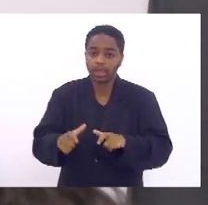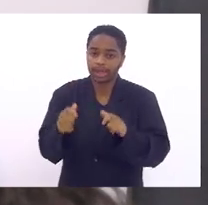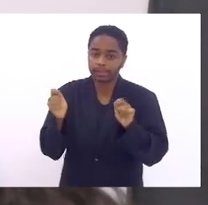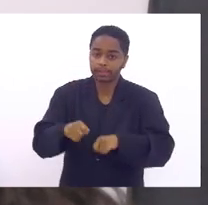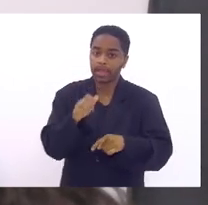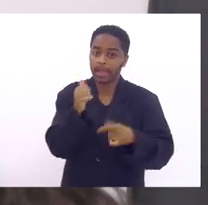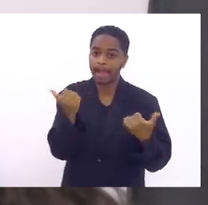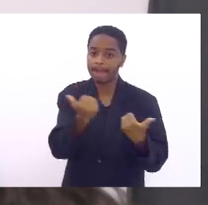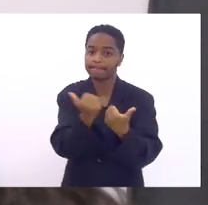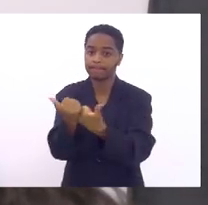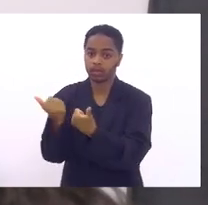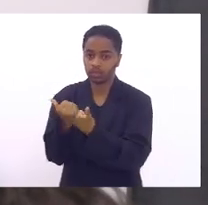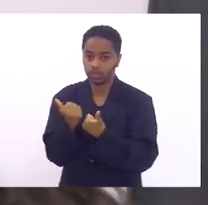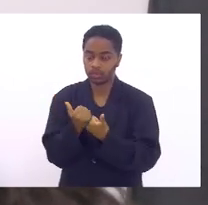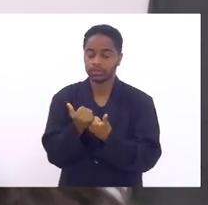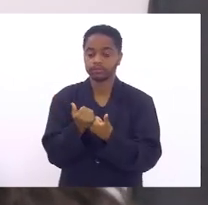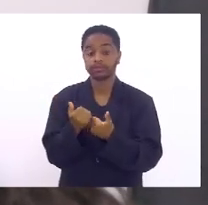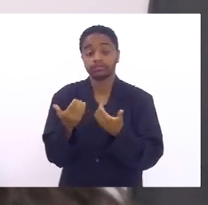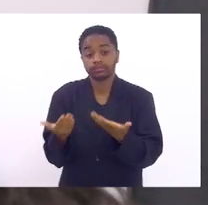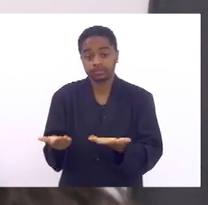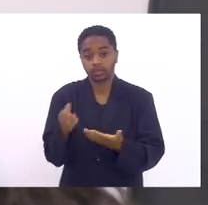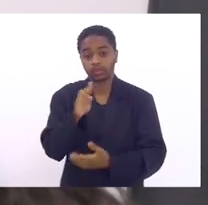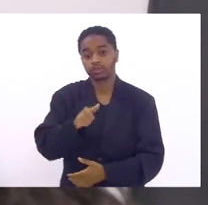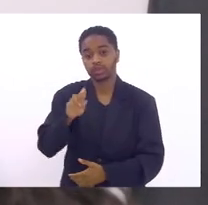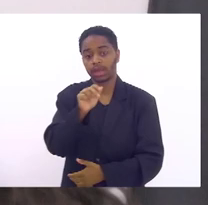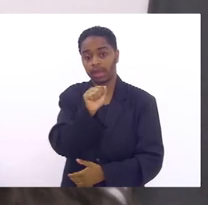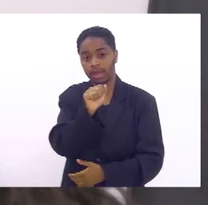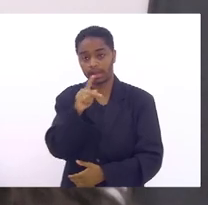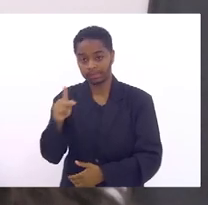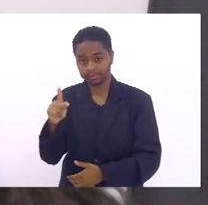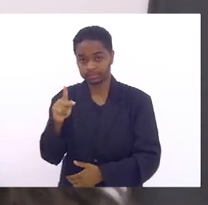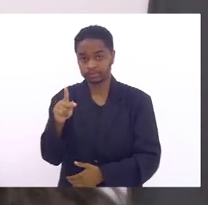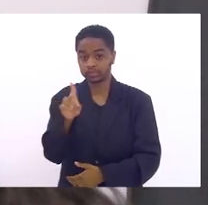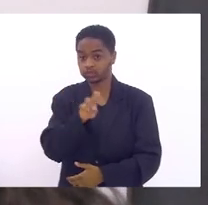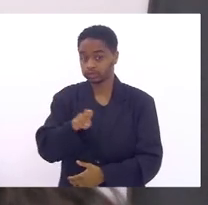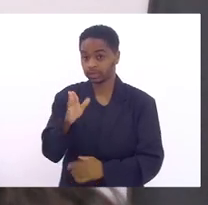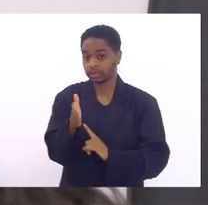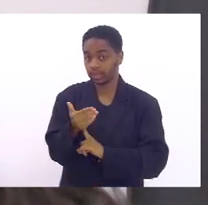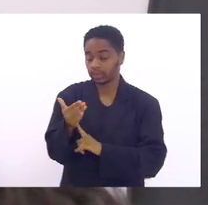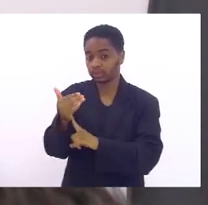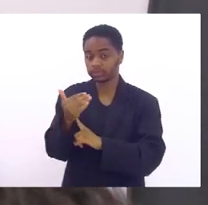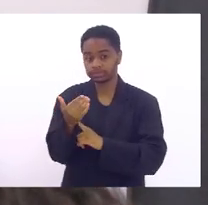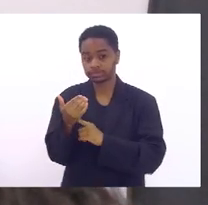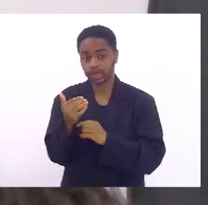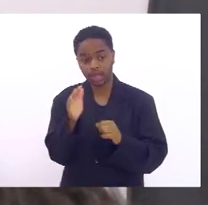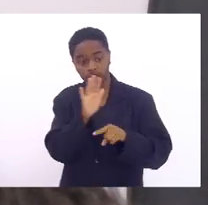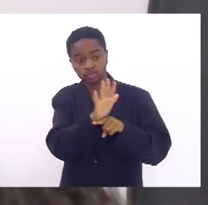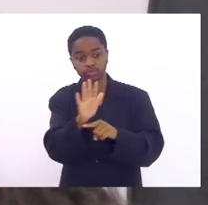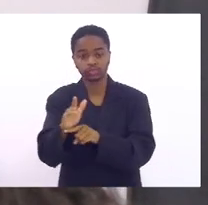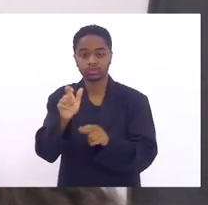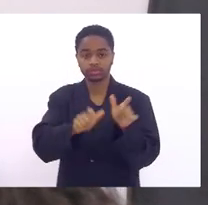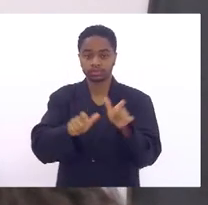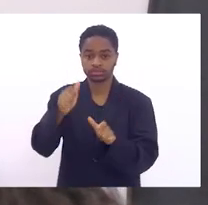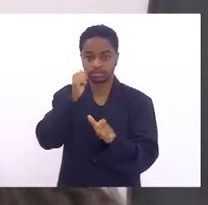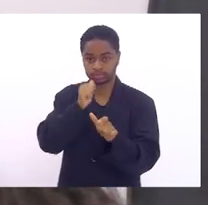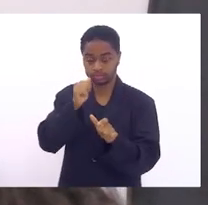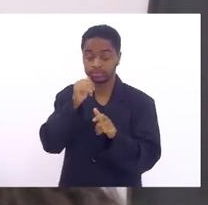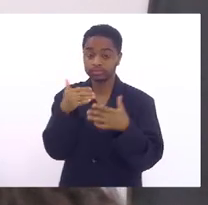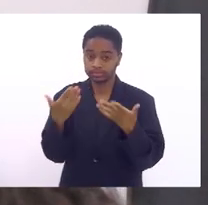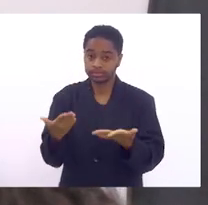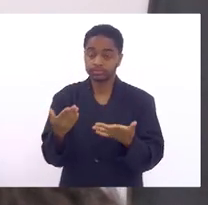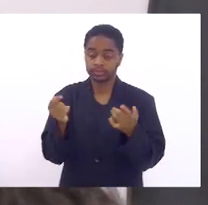aqui de apoio então através desse aplicativo que é usando a tecnologia A favor das mulheres que elas sim